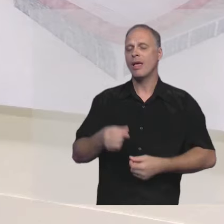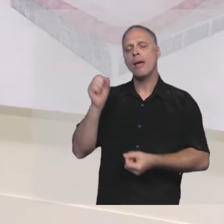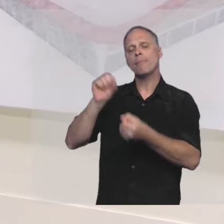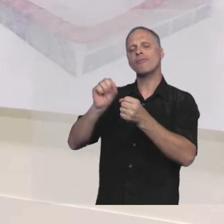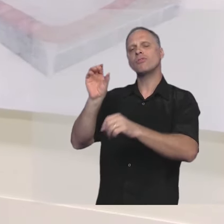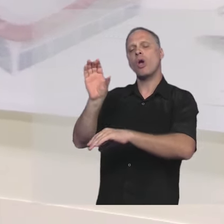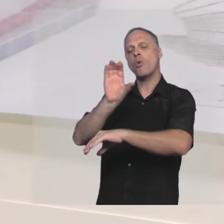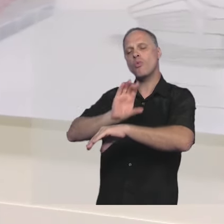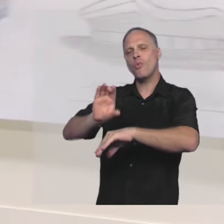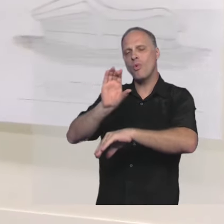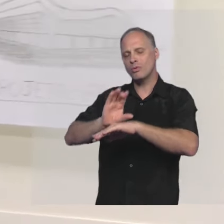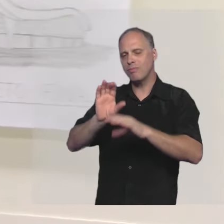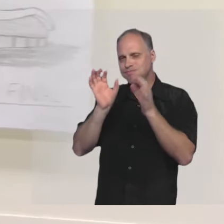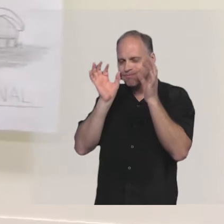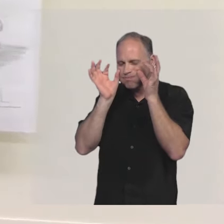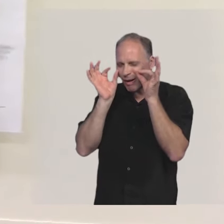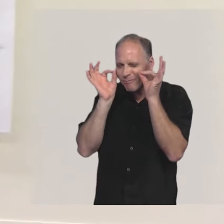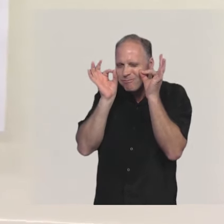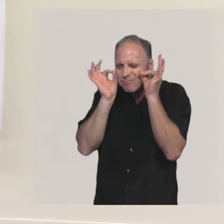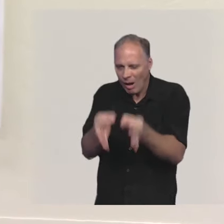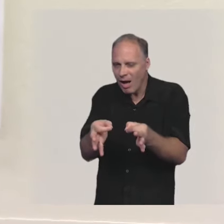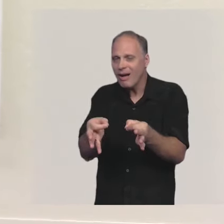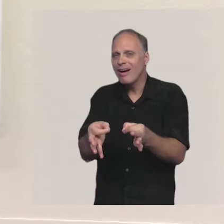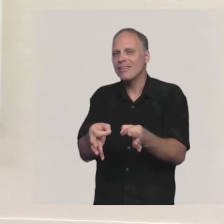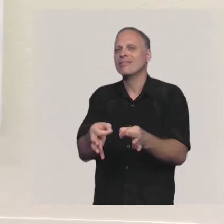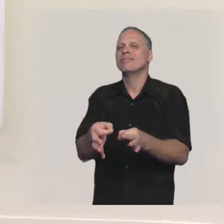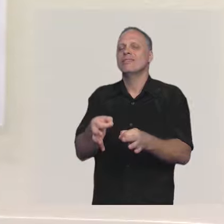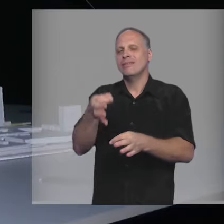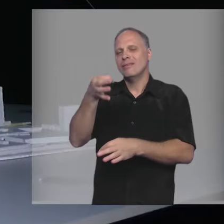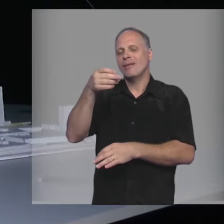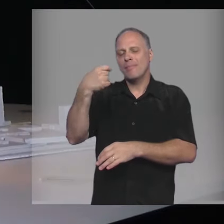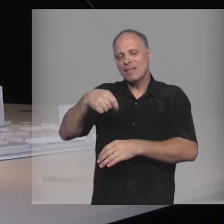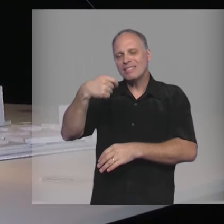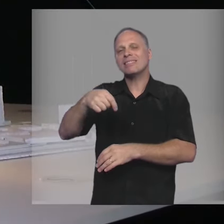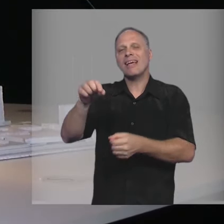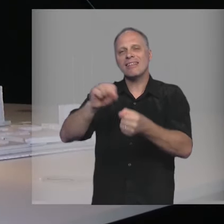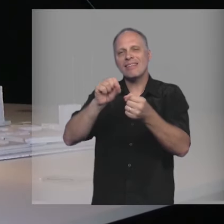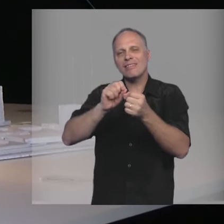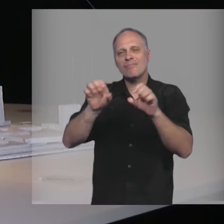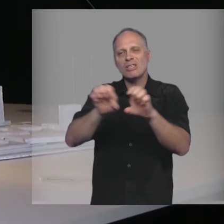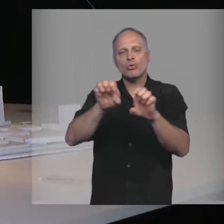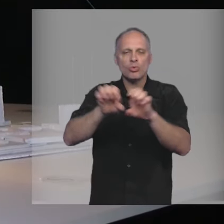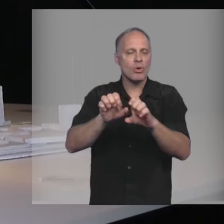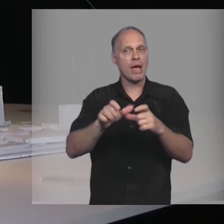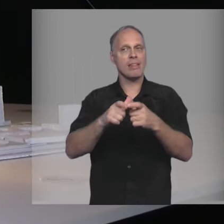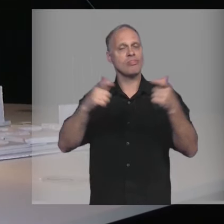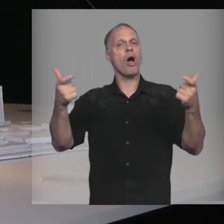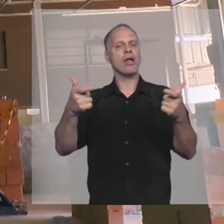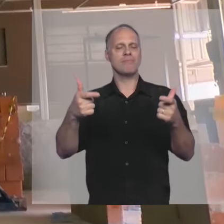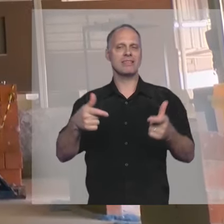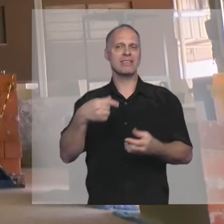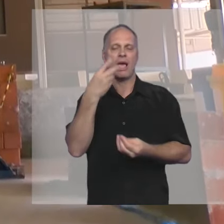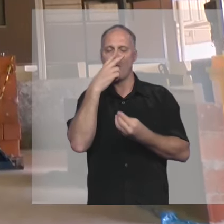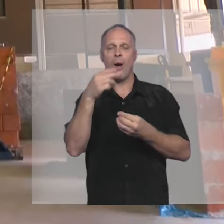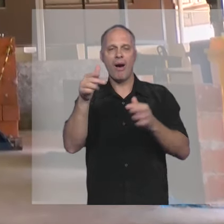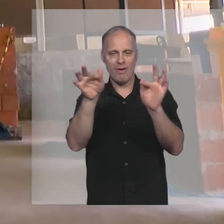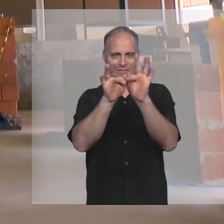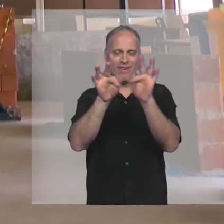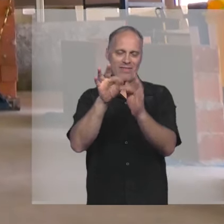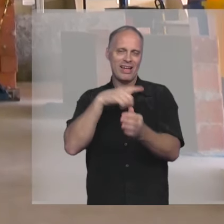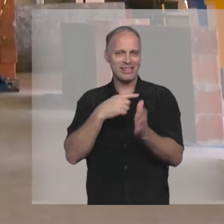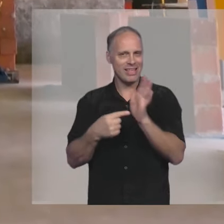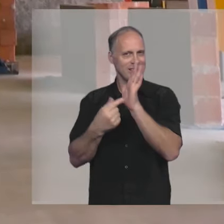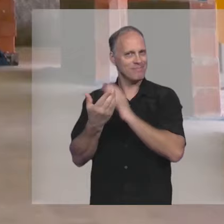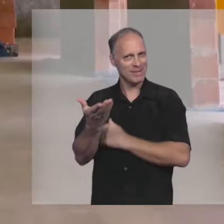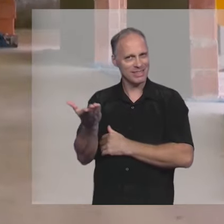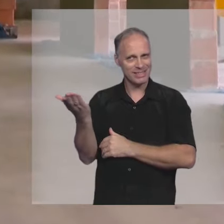profissionais. E para fazer um curso tão preciso como arquitetura e urbanismo, é fundamental uma grande infraestrutura, como a da